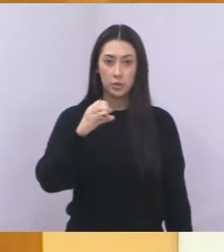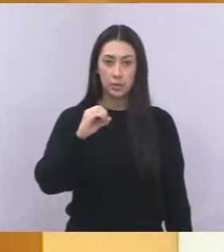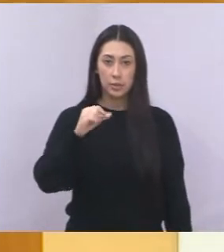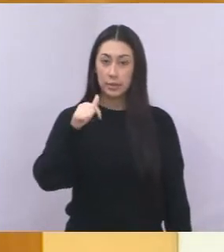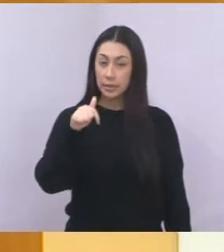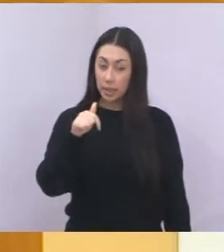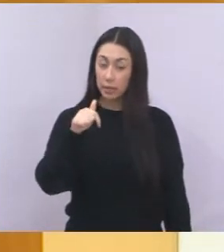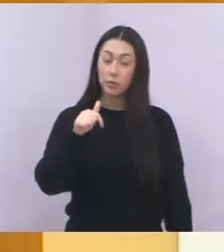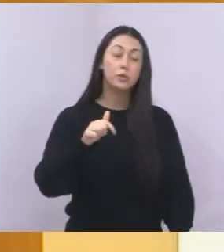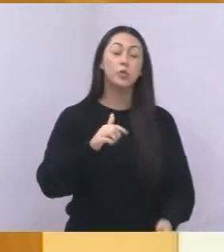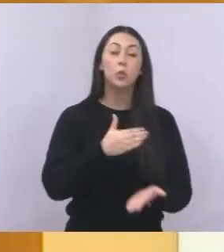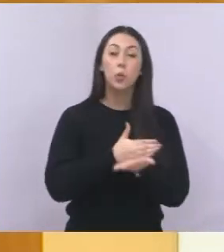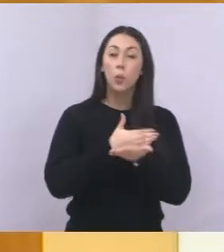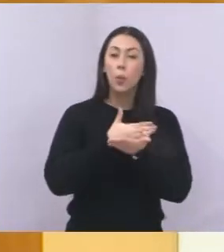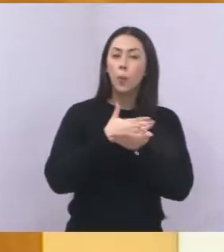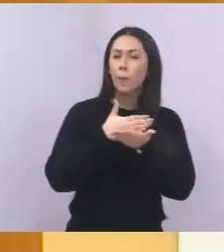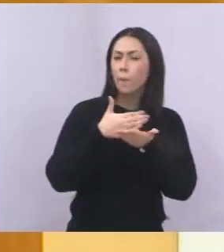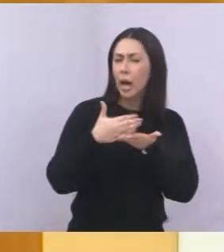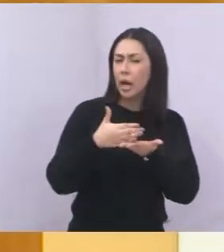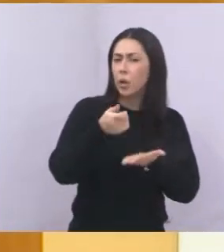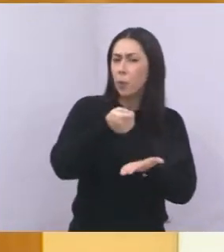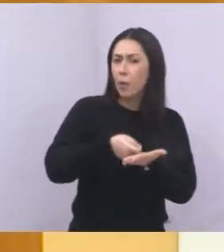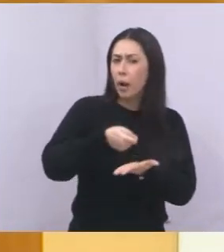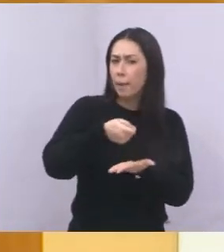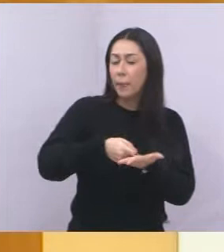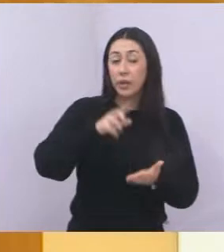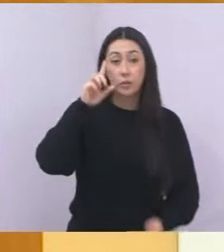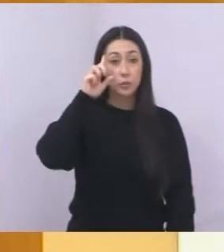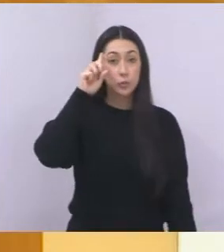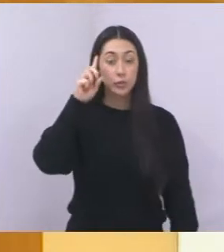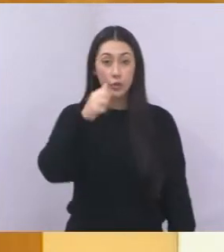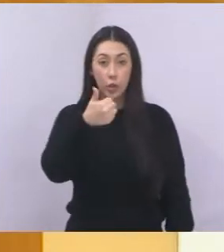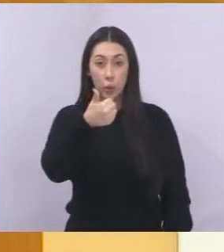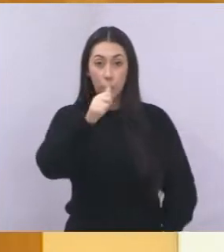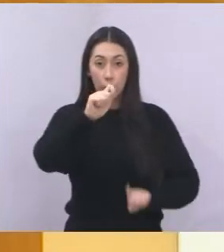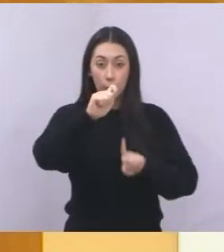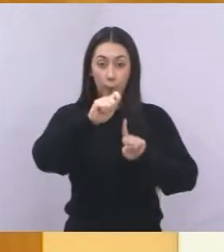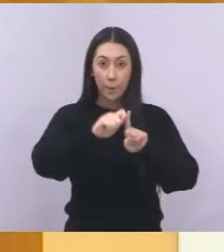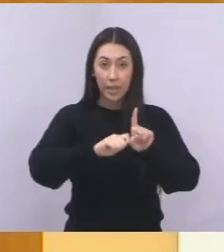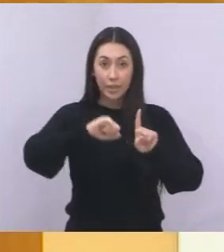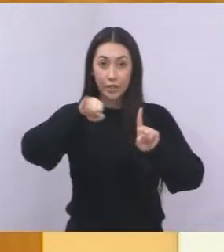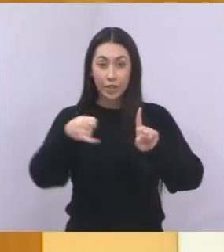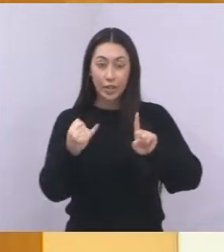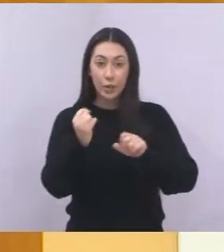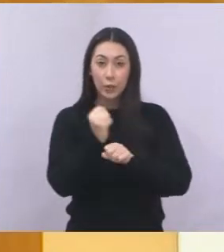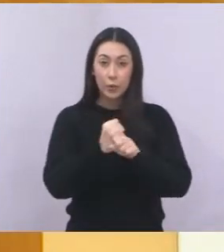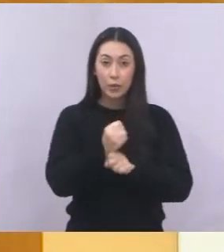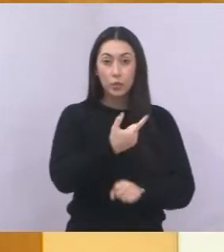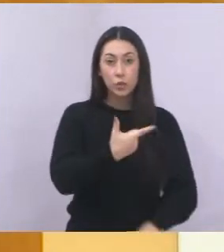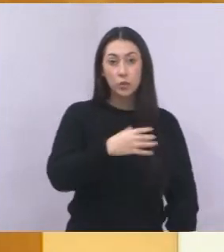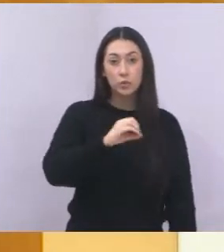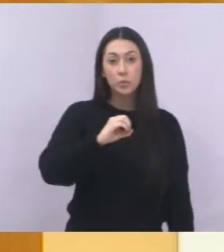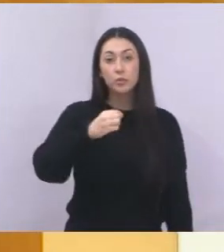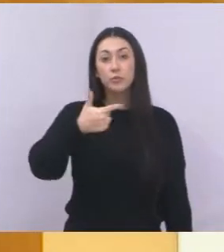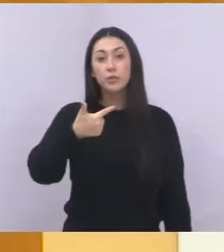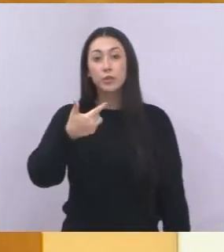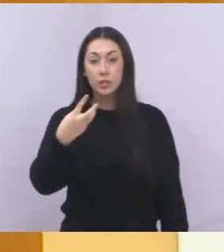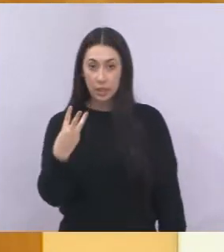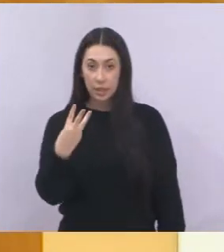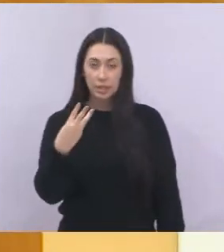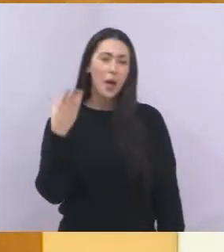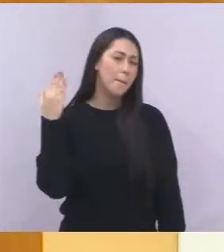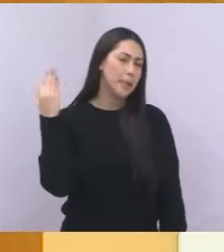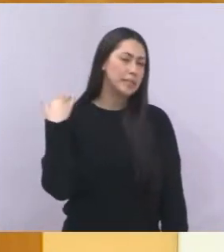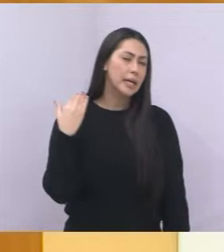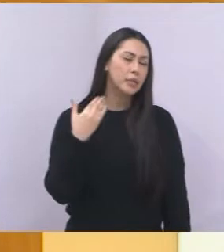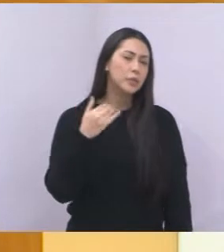2008, entre em vigor a partir de 1º de janeiro de 2023, ao invés da redação original, que previa a